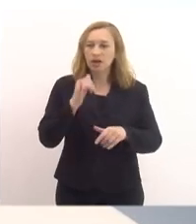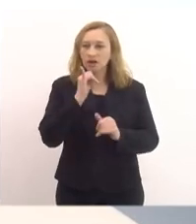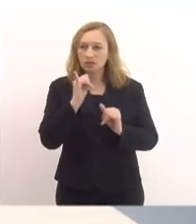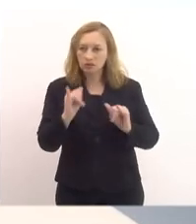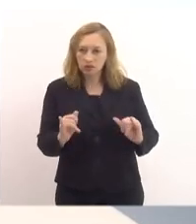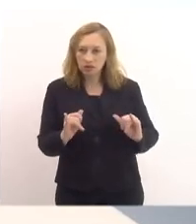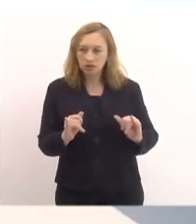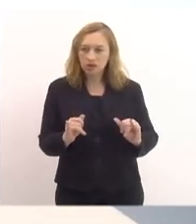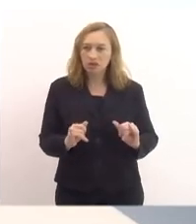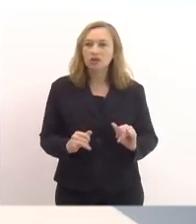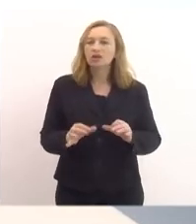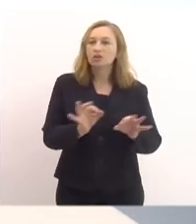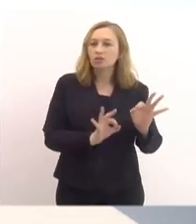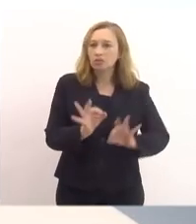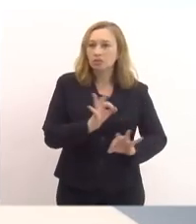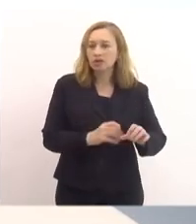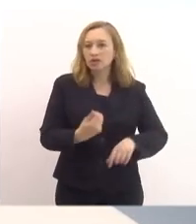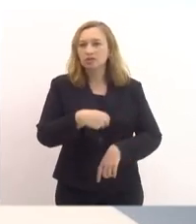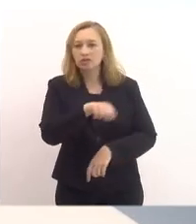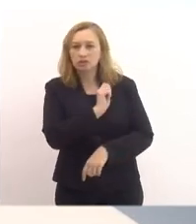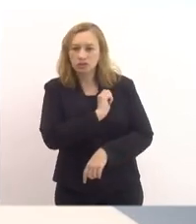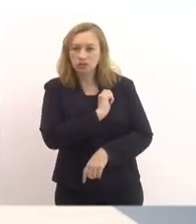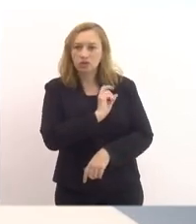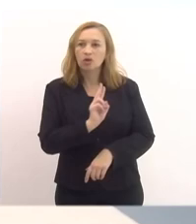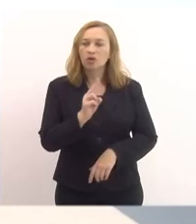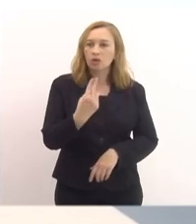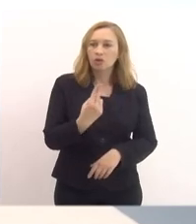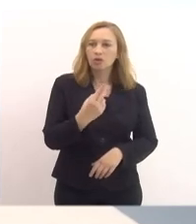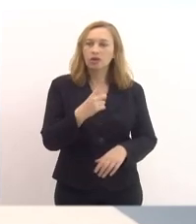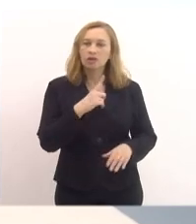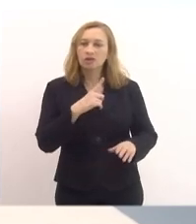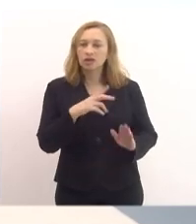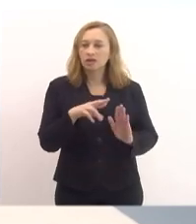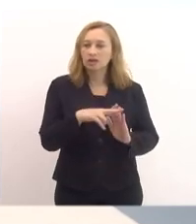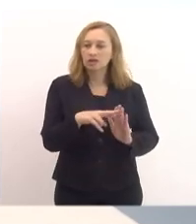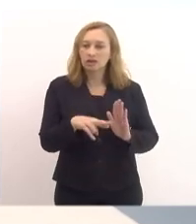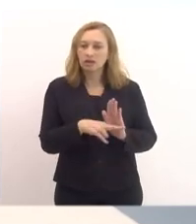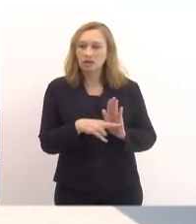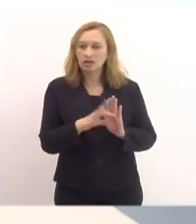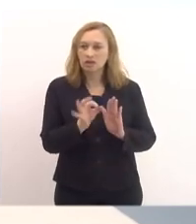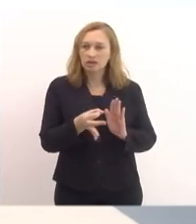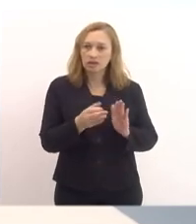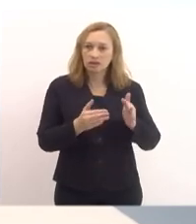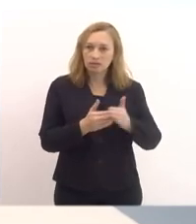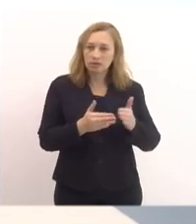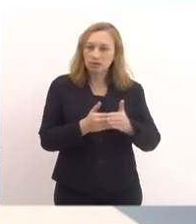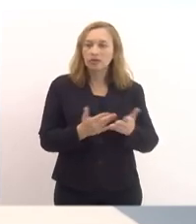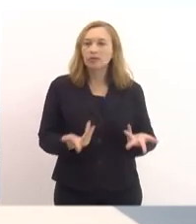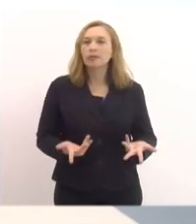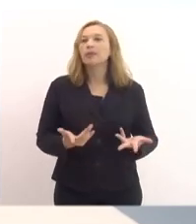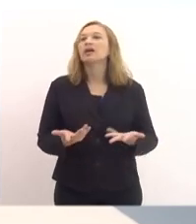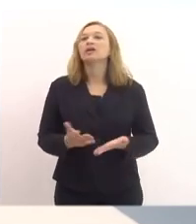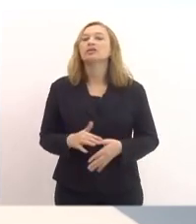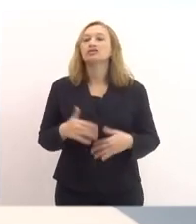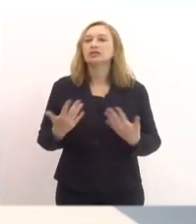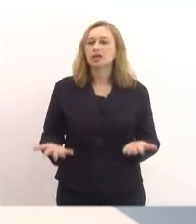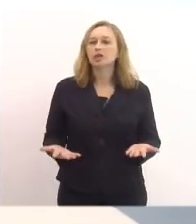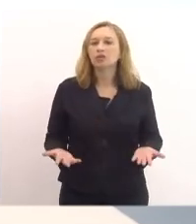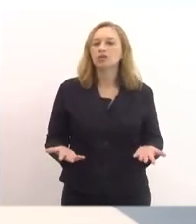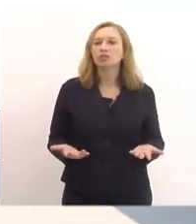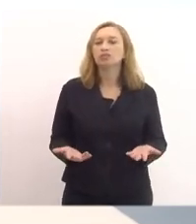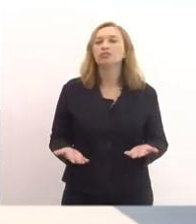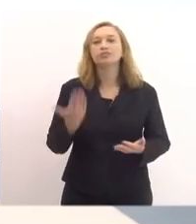estejam previstos no plano de recuperação fiscal ou que haja medida compensatória. Então, diante disso, né,